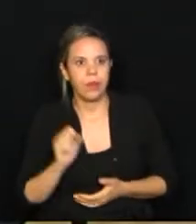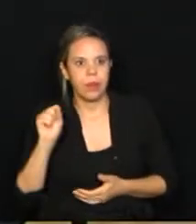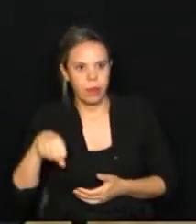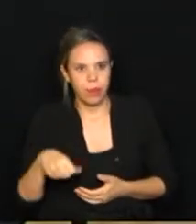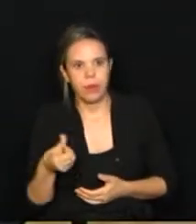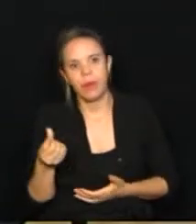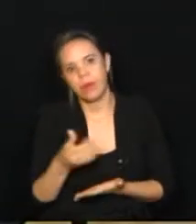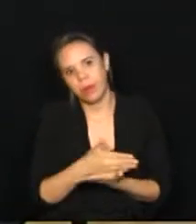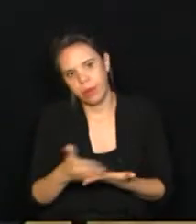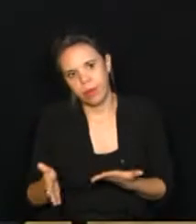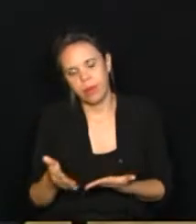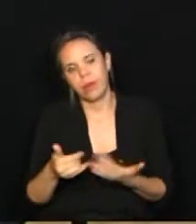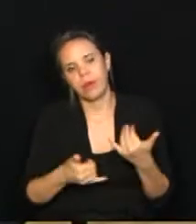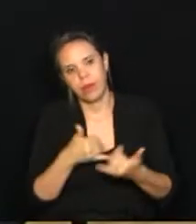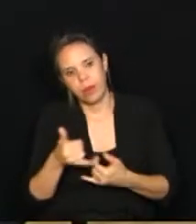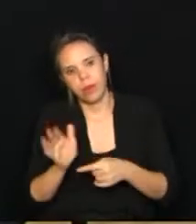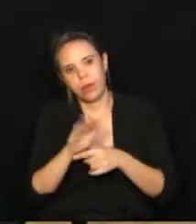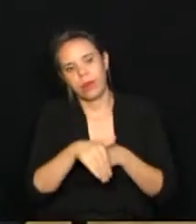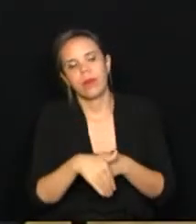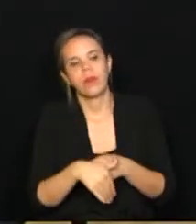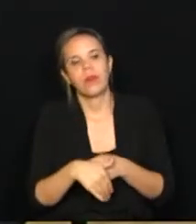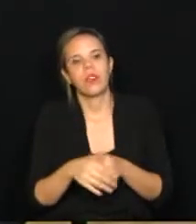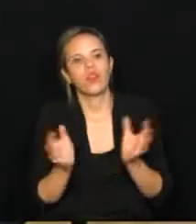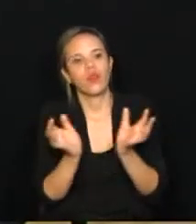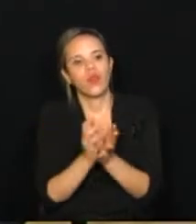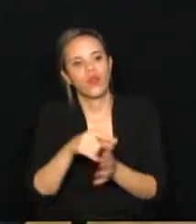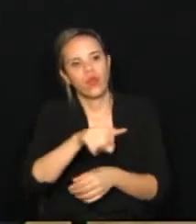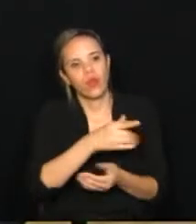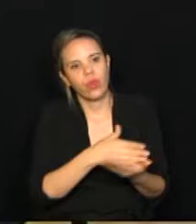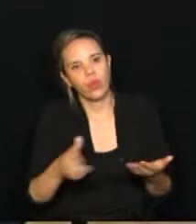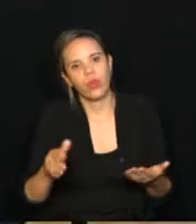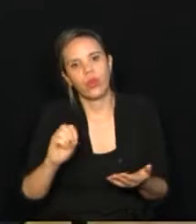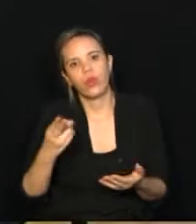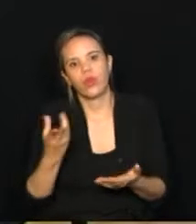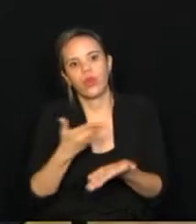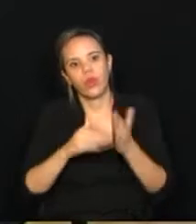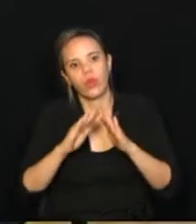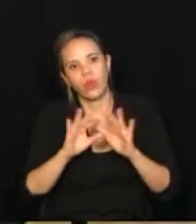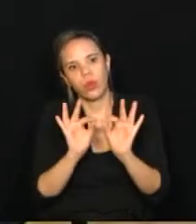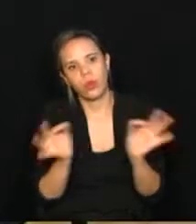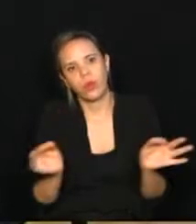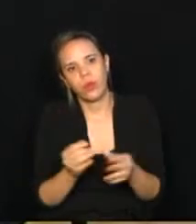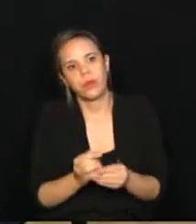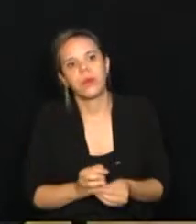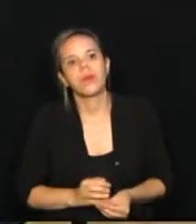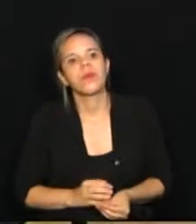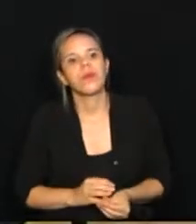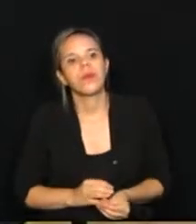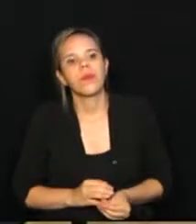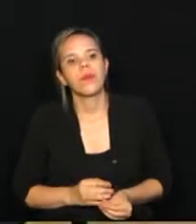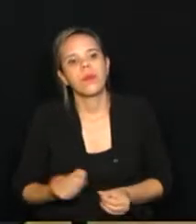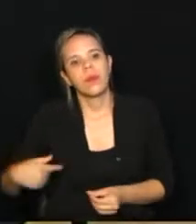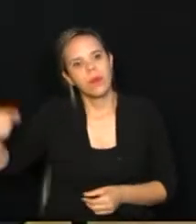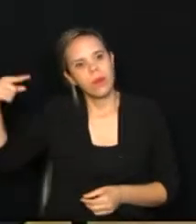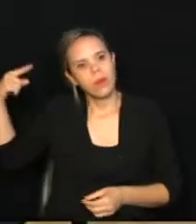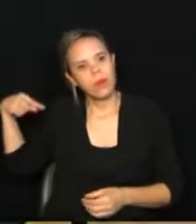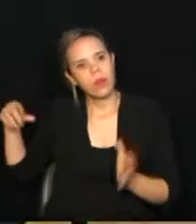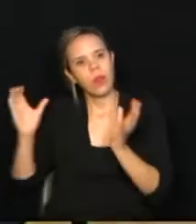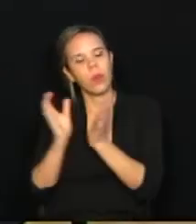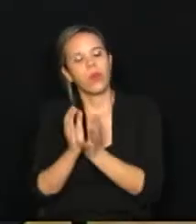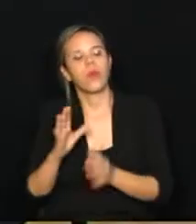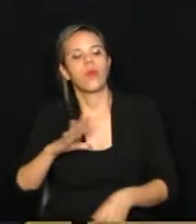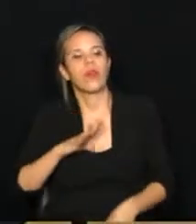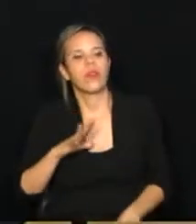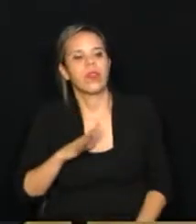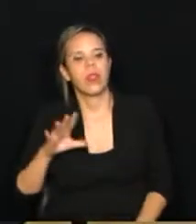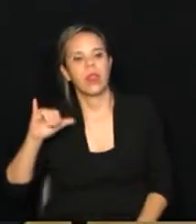a jogar com 6 anos. E foi em clube que você começou? Foi escolinha? Eu morava em Itaquera, né? Então